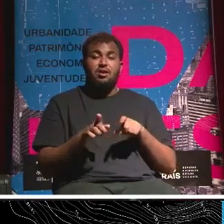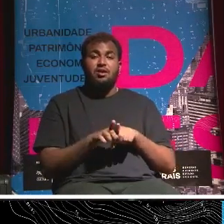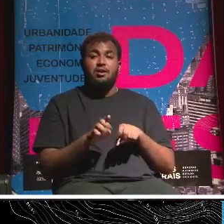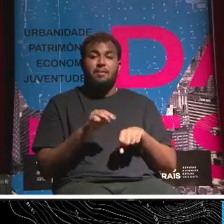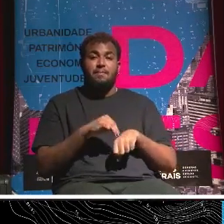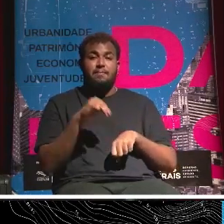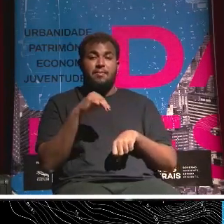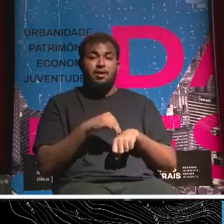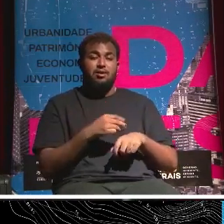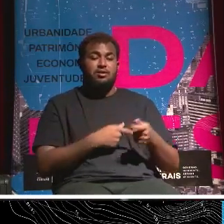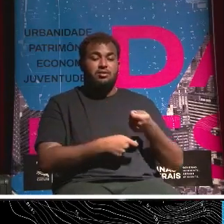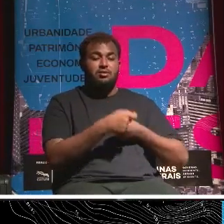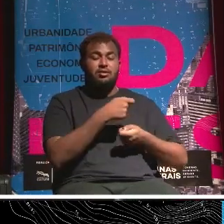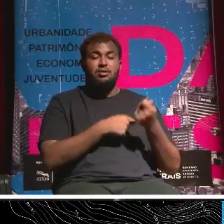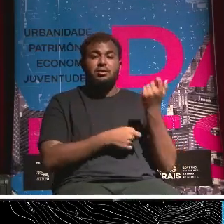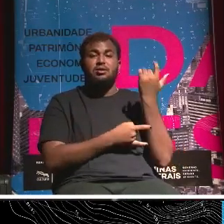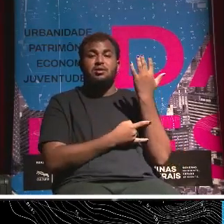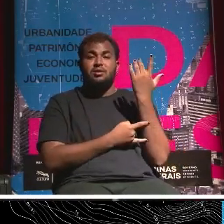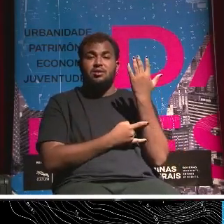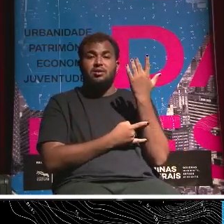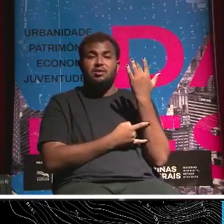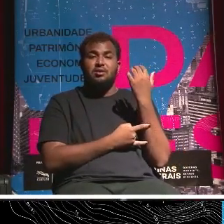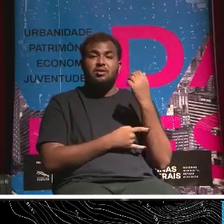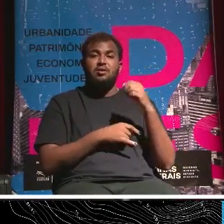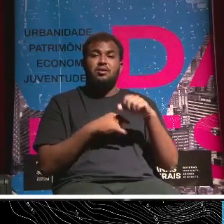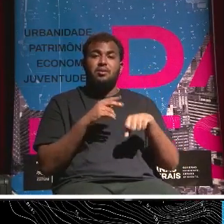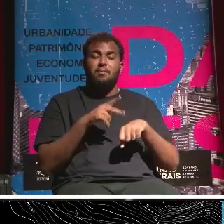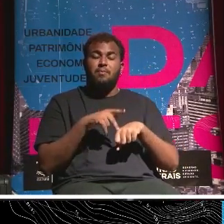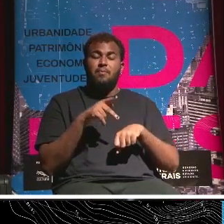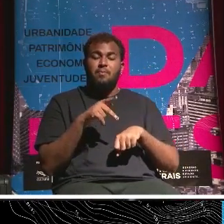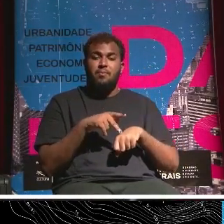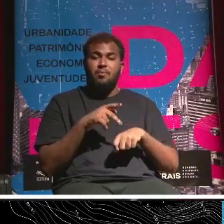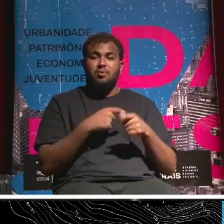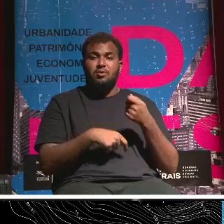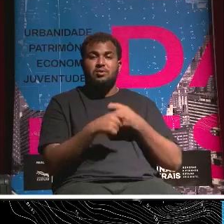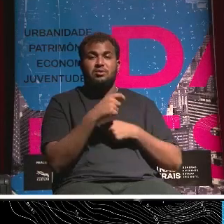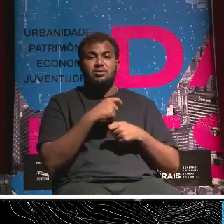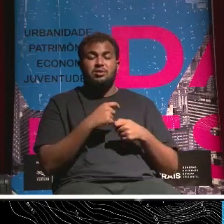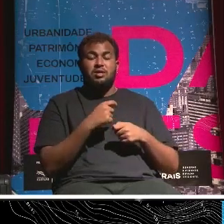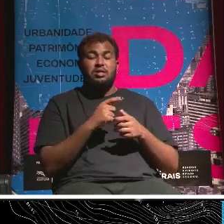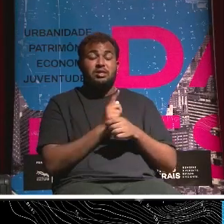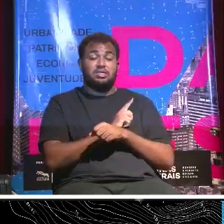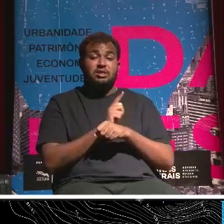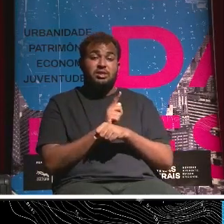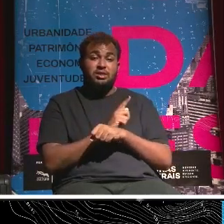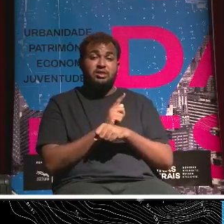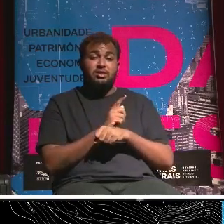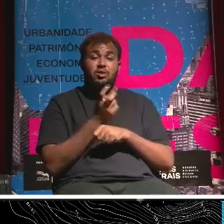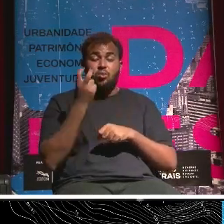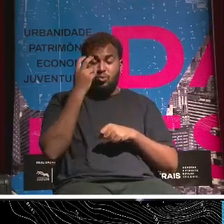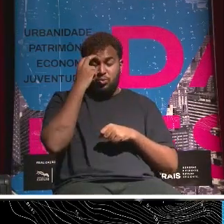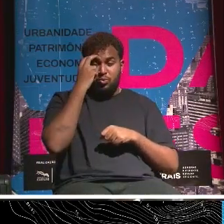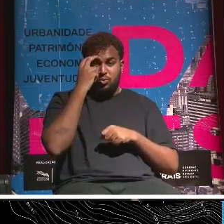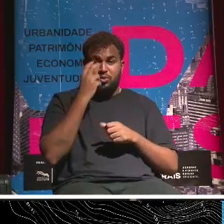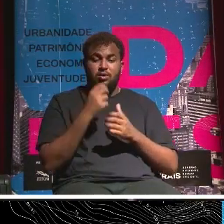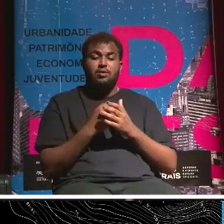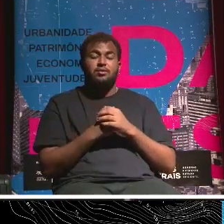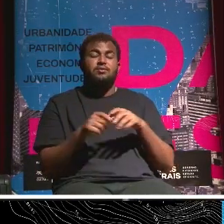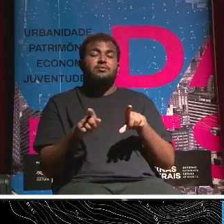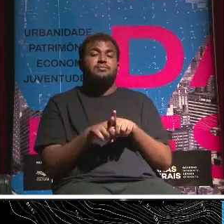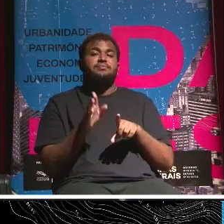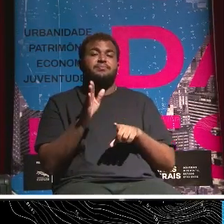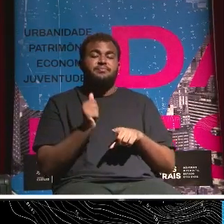mestre em administração pela UFMG, pós-graduanda em gestão cultural no Instituto Itaú Cultural. Já atuou